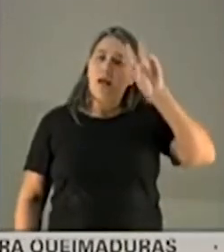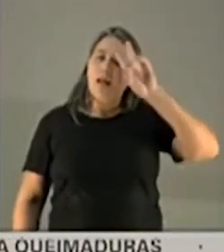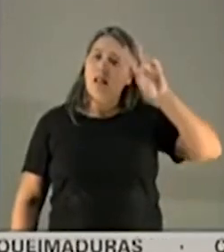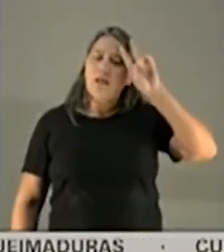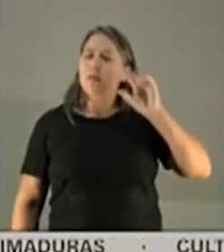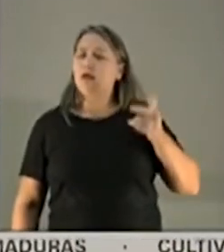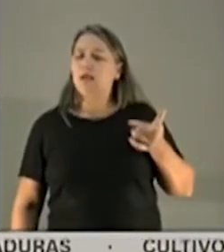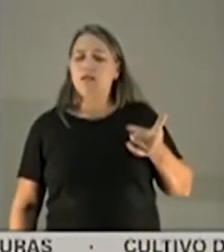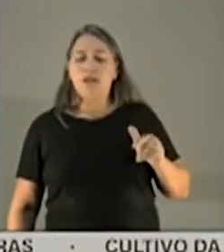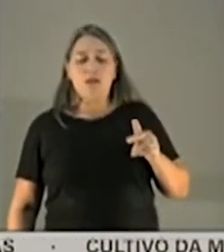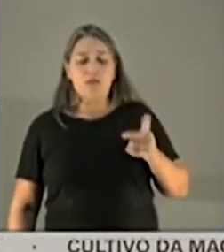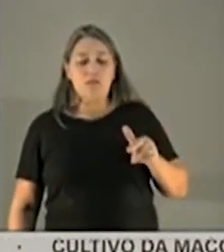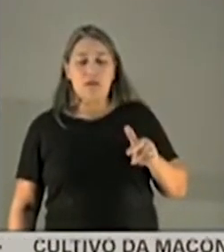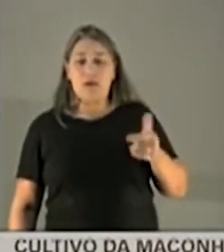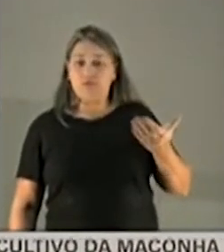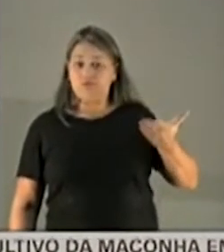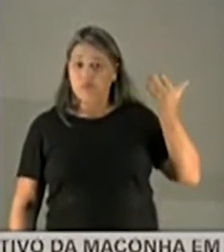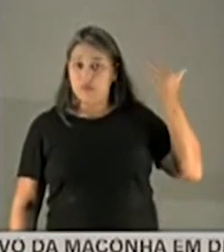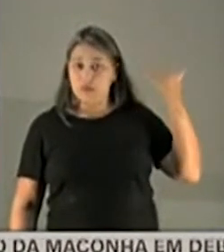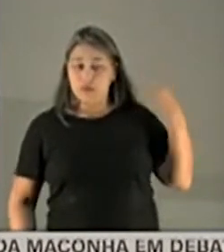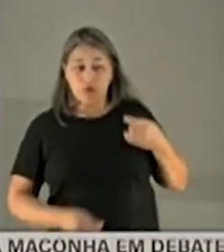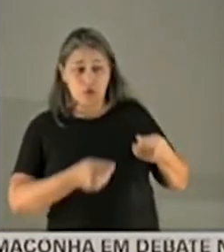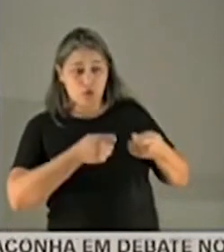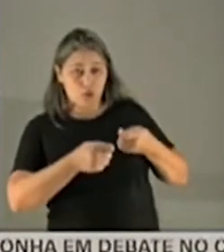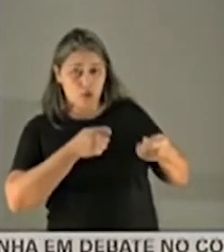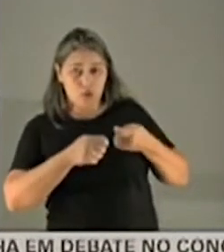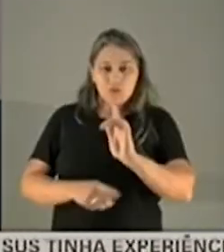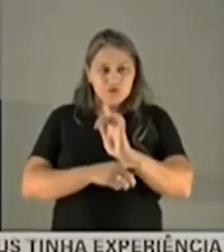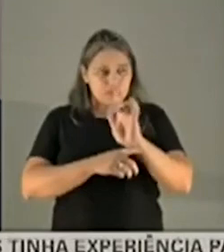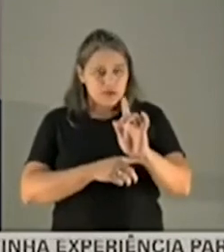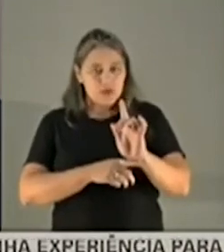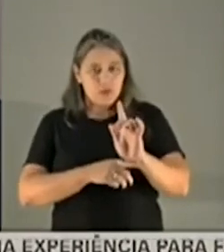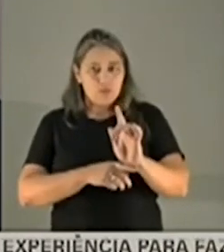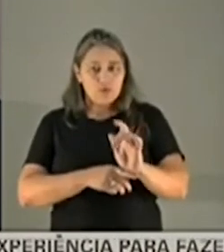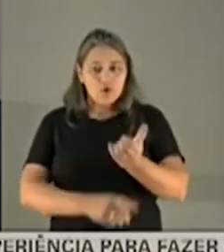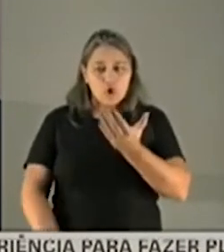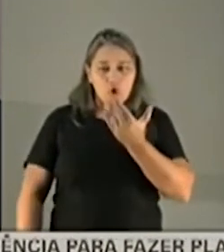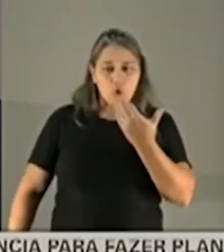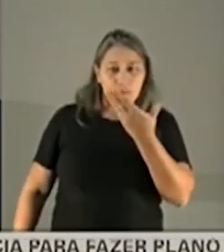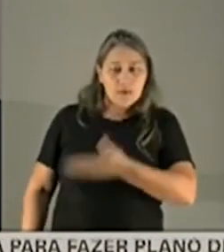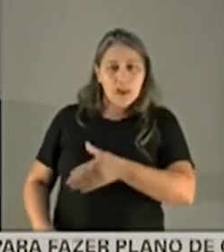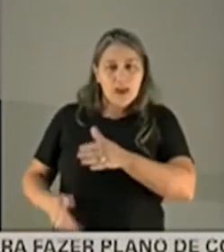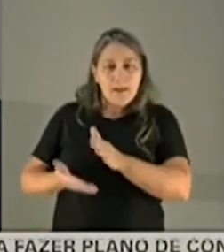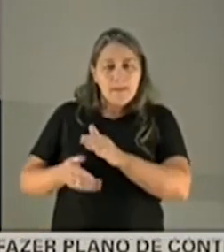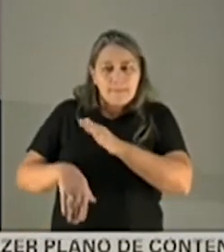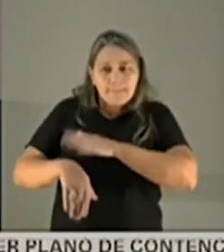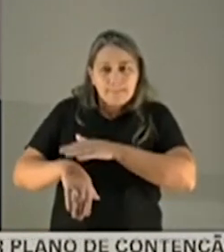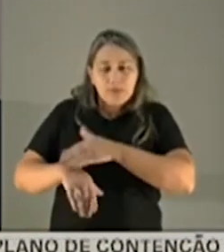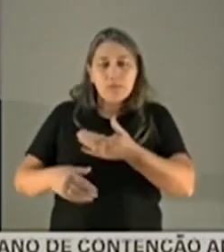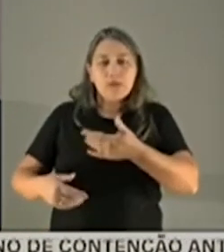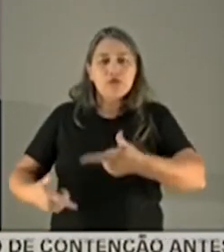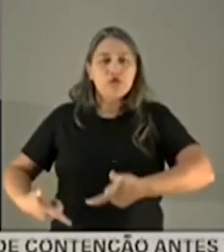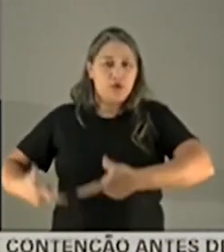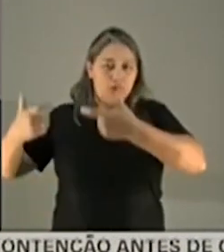não existe precedente de controle de epidemia sem o Estado. Acho que as pessoas que não têm a experiência de trabalhar